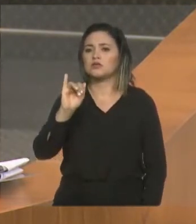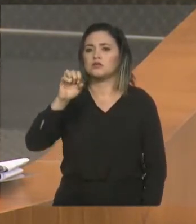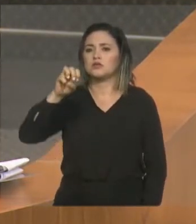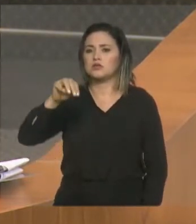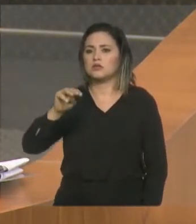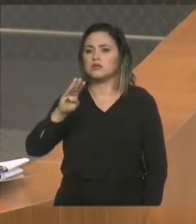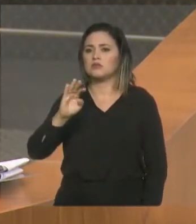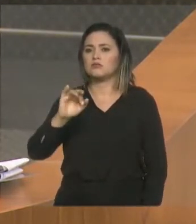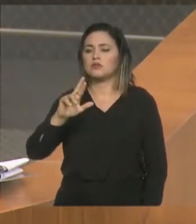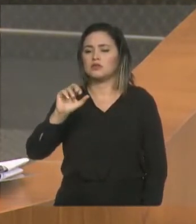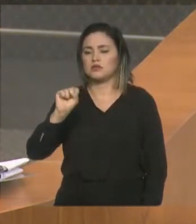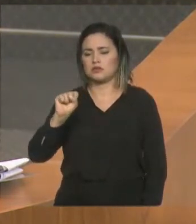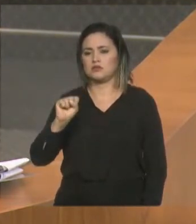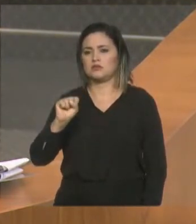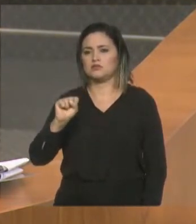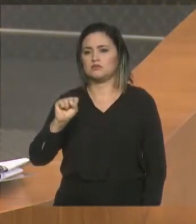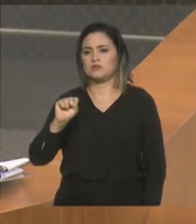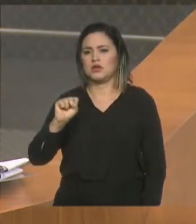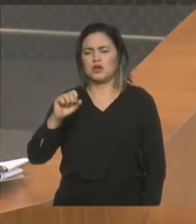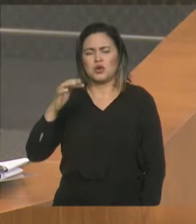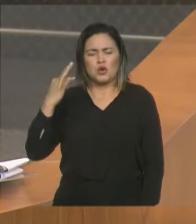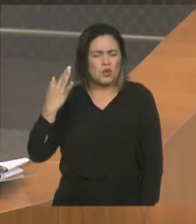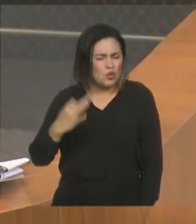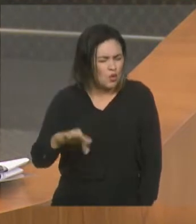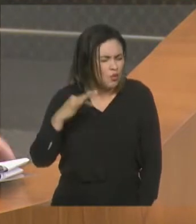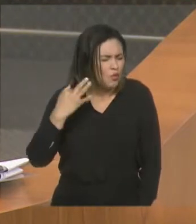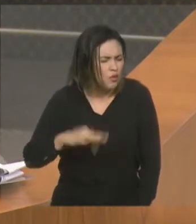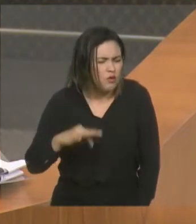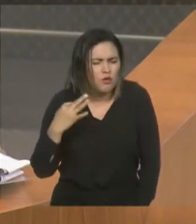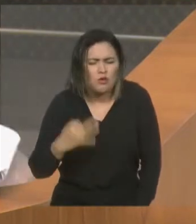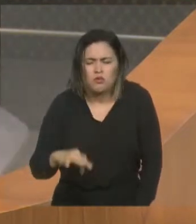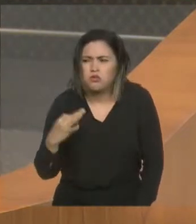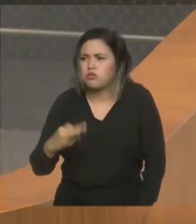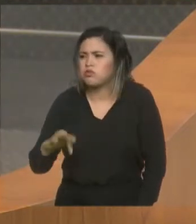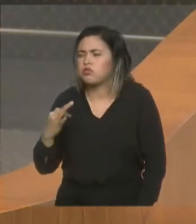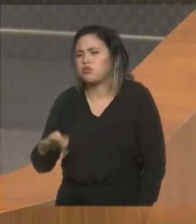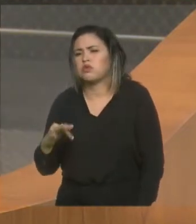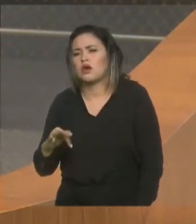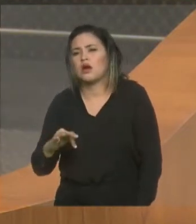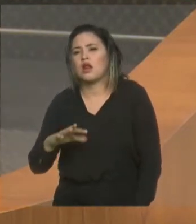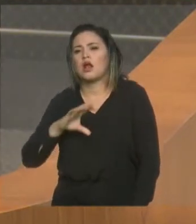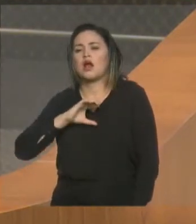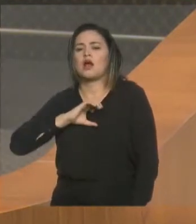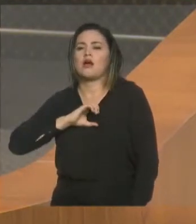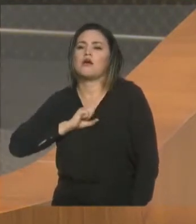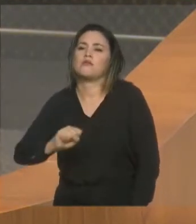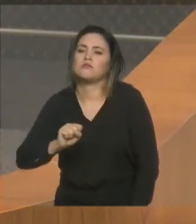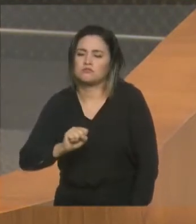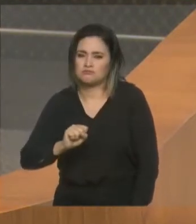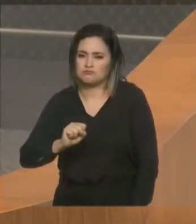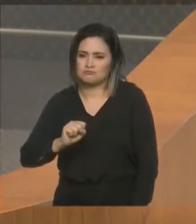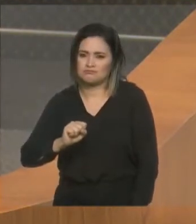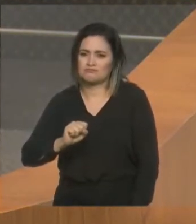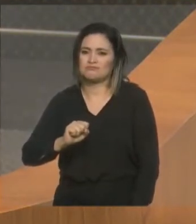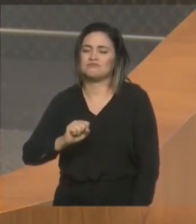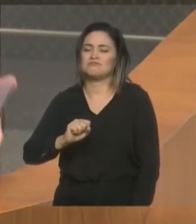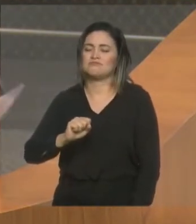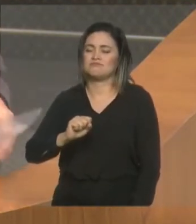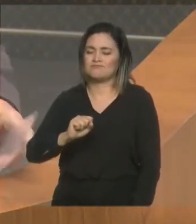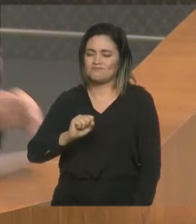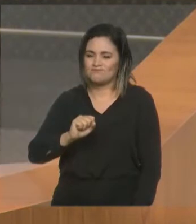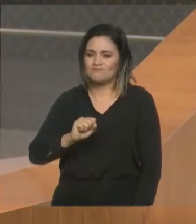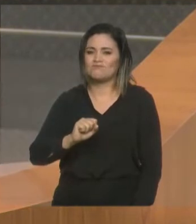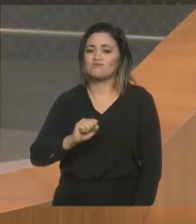Essa é a saúde do Maranhão, gente. Agora diga o que eu estou mentindo, aqui está aqui, ó, as decisões judiciais.